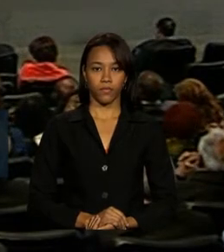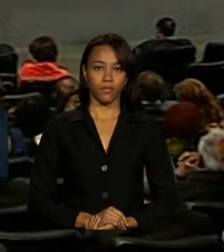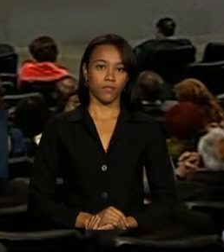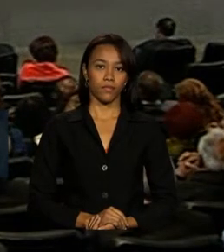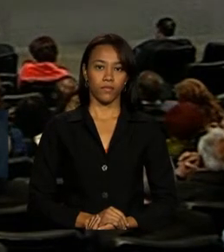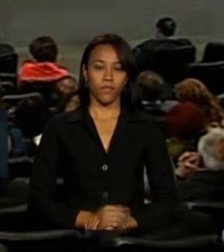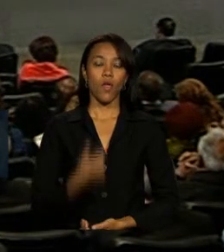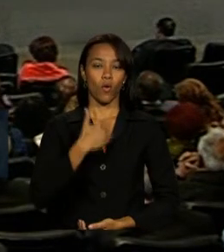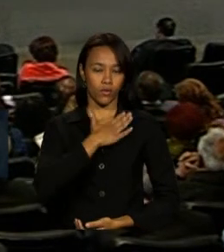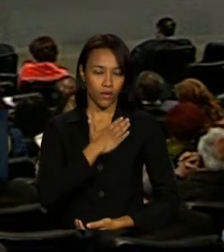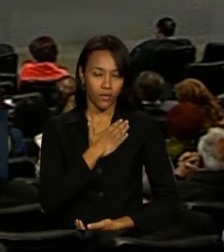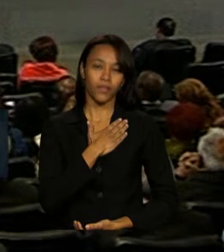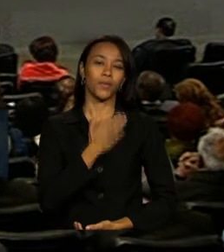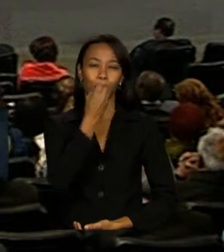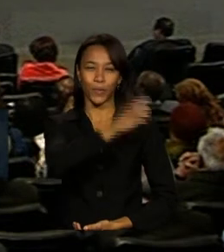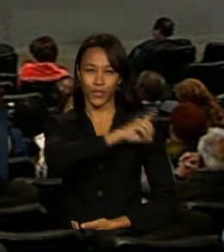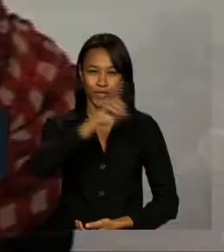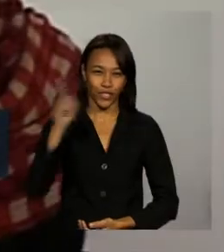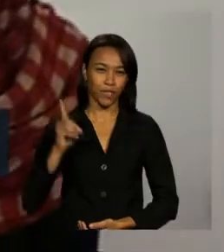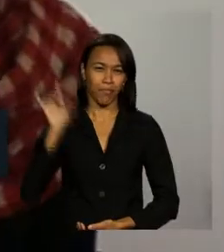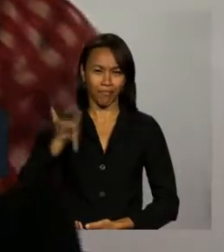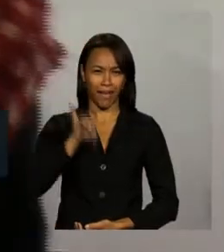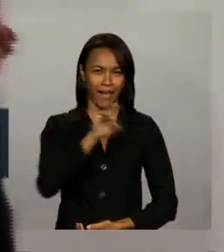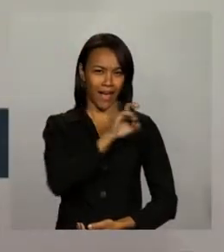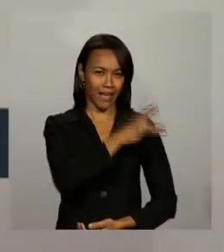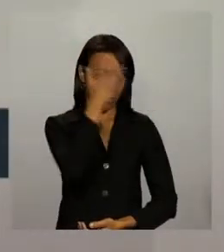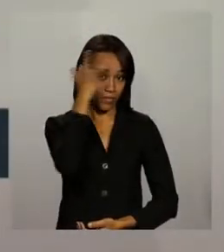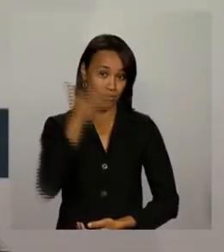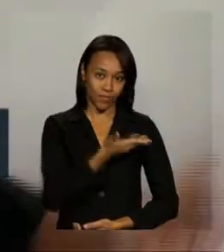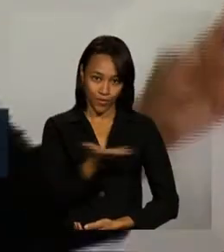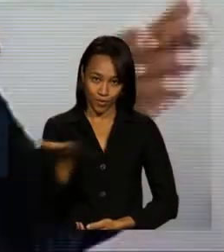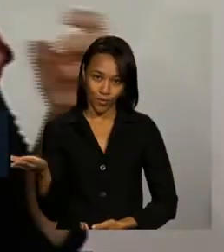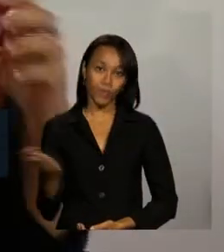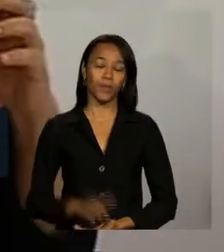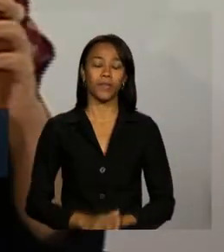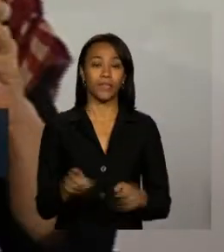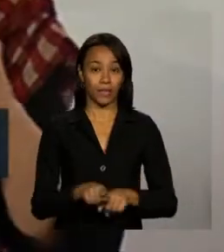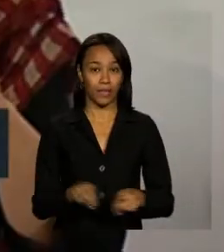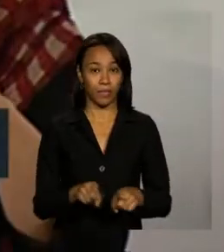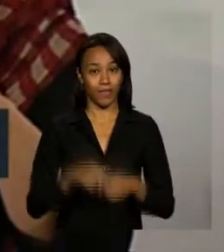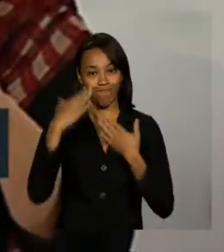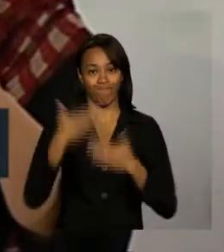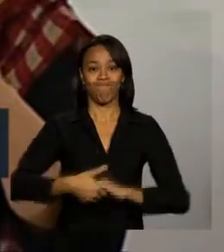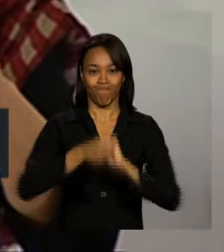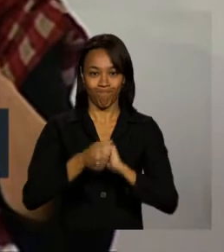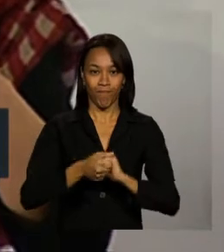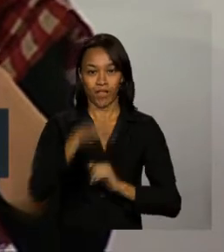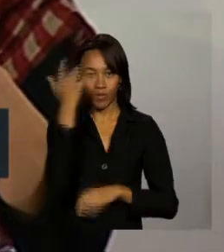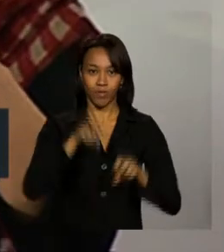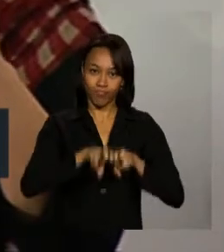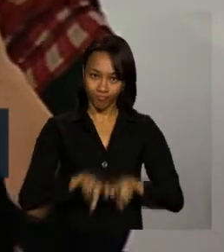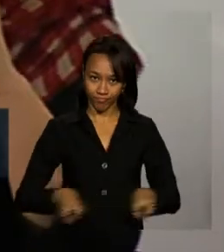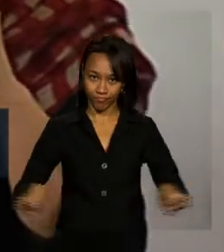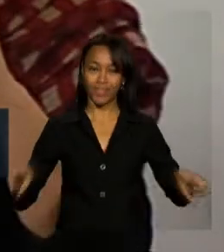Bom, eu gostaria de desejar um bom dia para cada um e cada um de vocês, saudar os componentes da mesa e saudar a